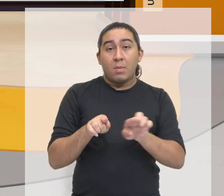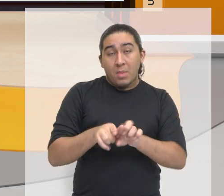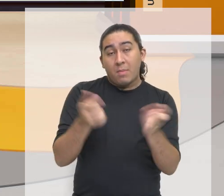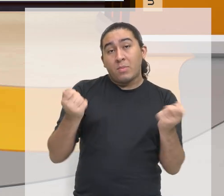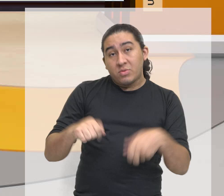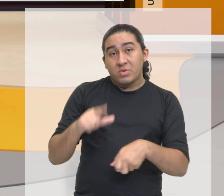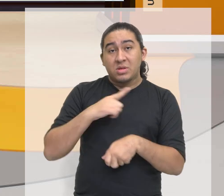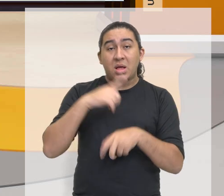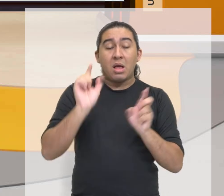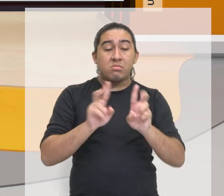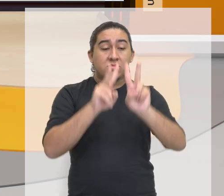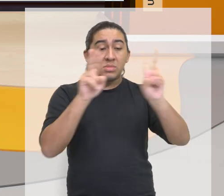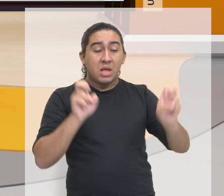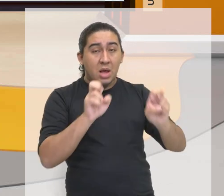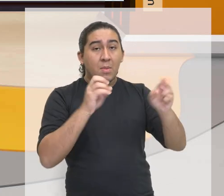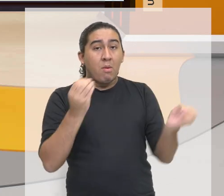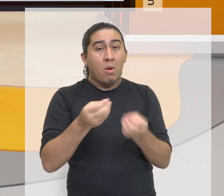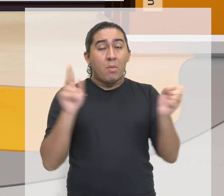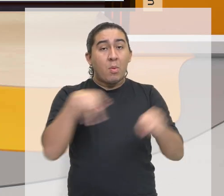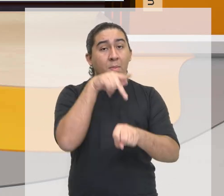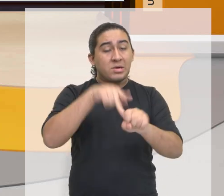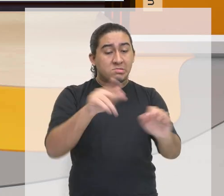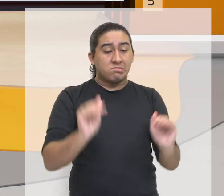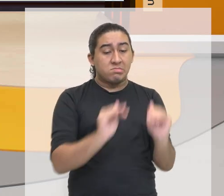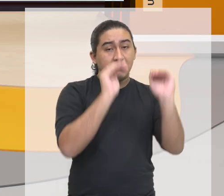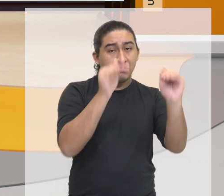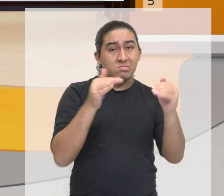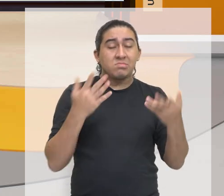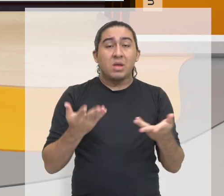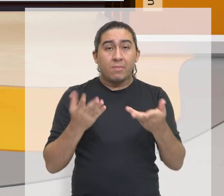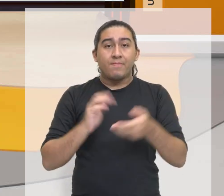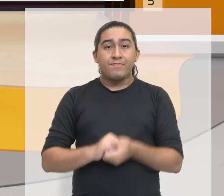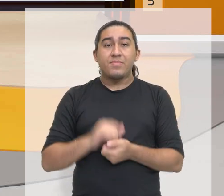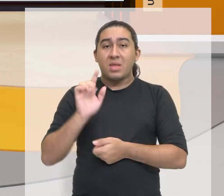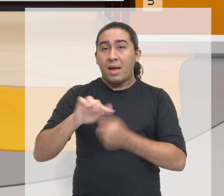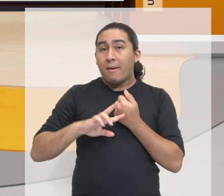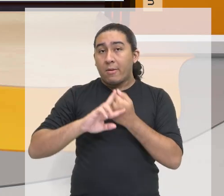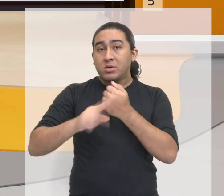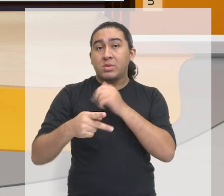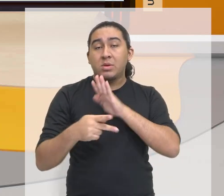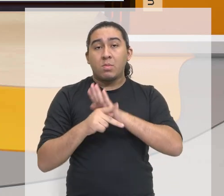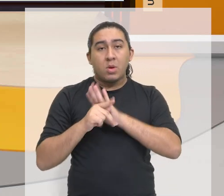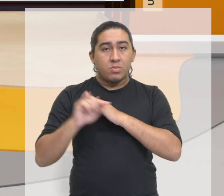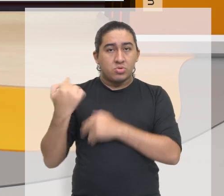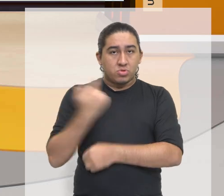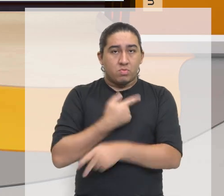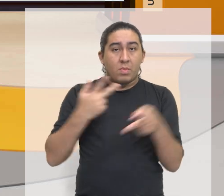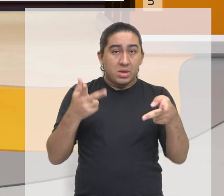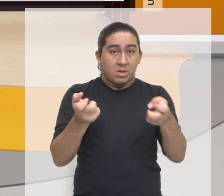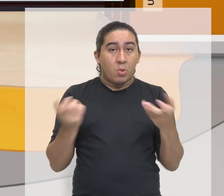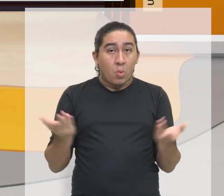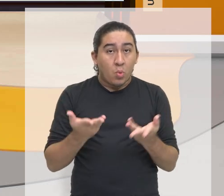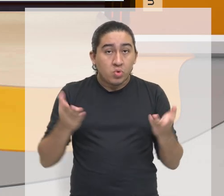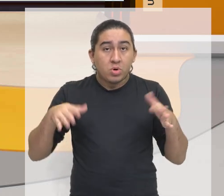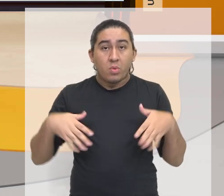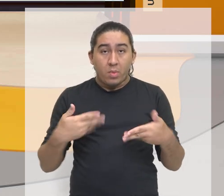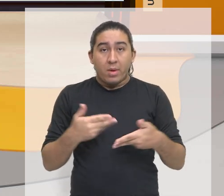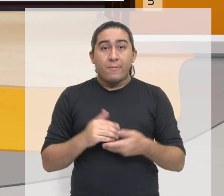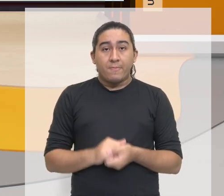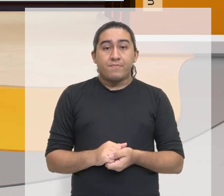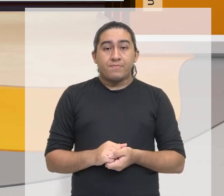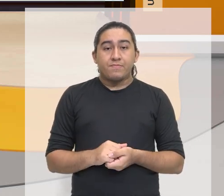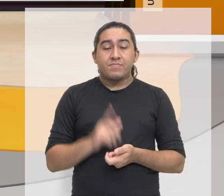à soberania nacional. Então, um dos agravantes da globalização que podemos perceber atualmente é justamente